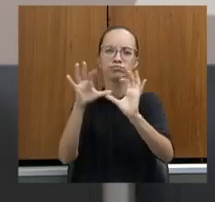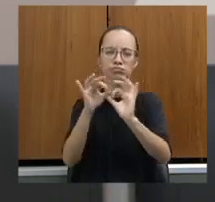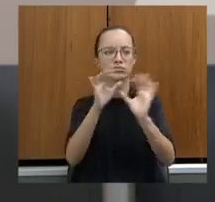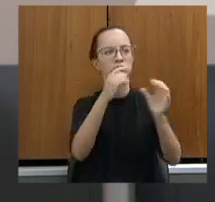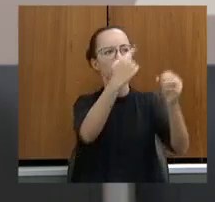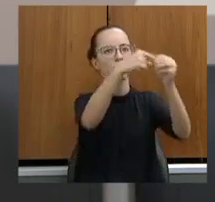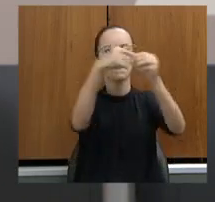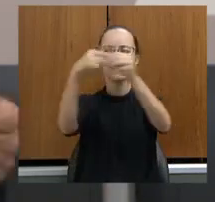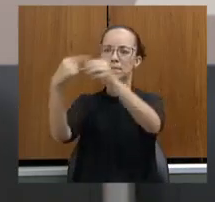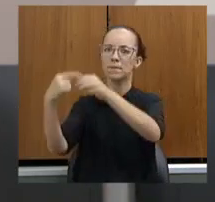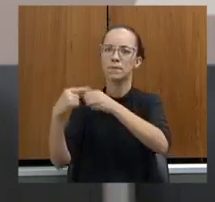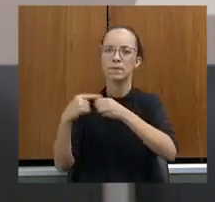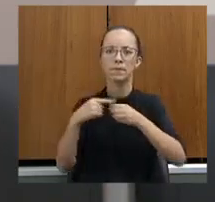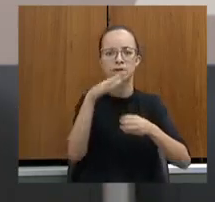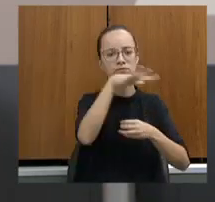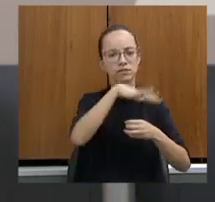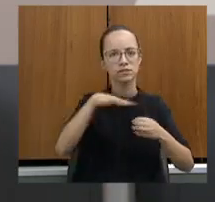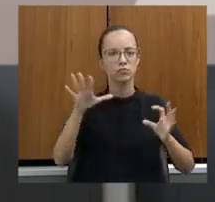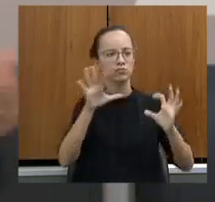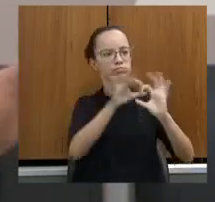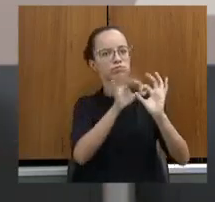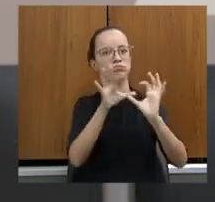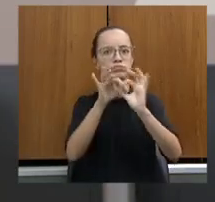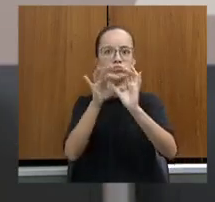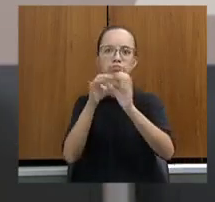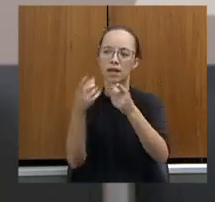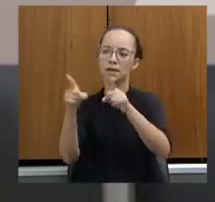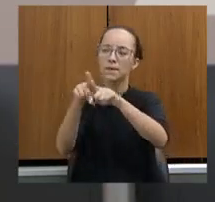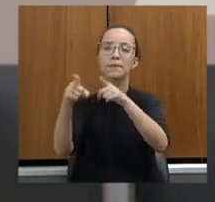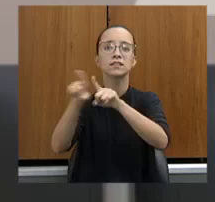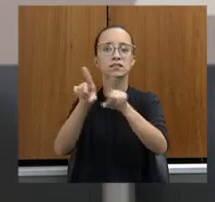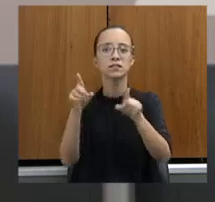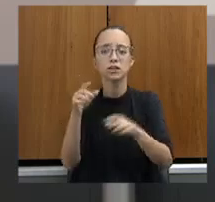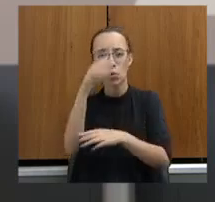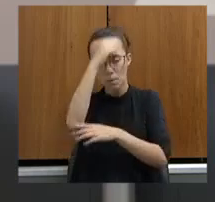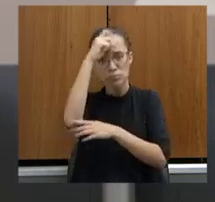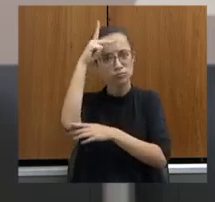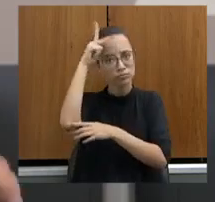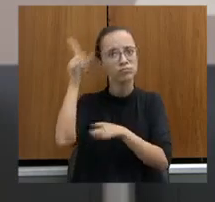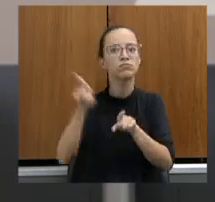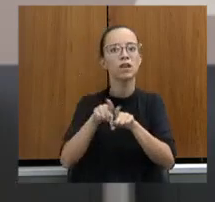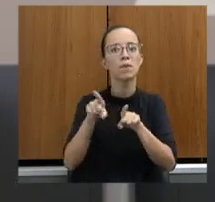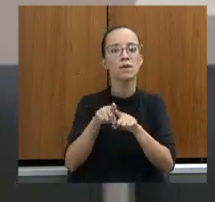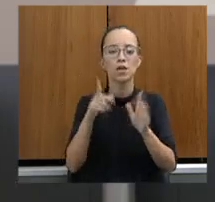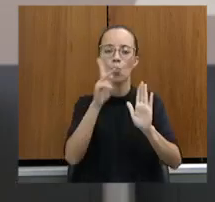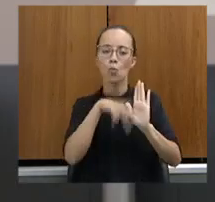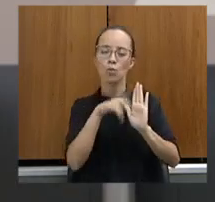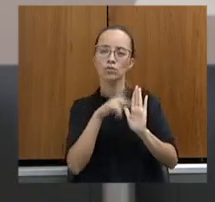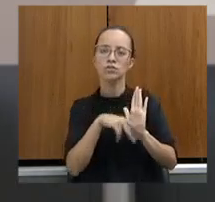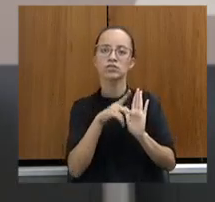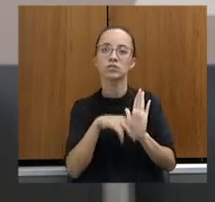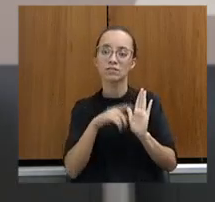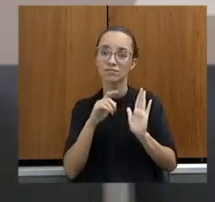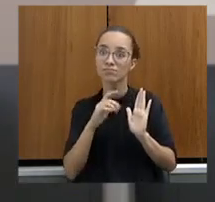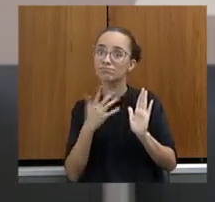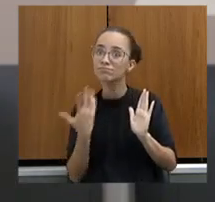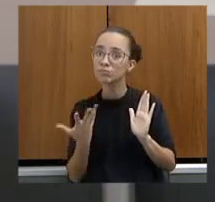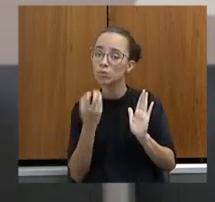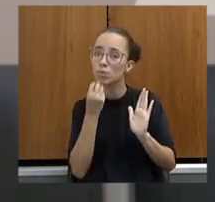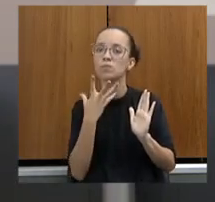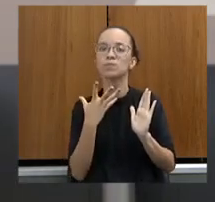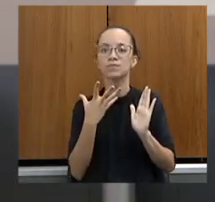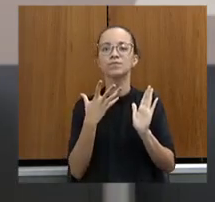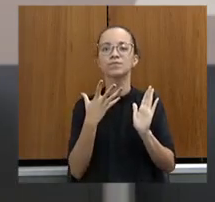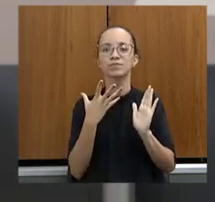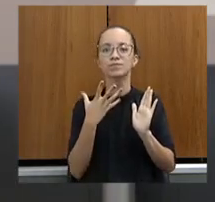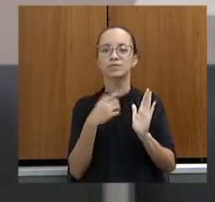regiões de mais movimentos ali nos seus municípios nas parcerias com as prefeituras que hoje é um projeto vencedor e